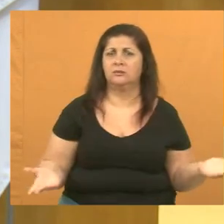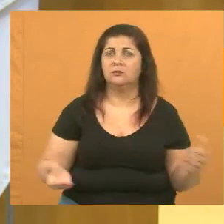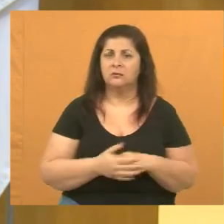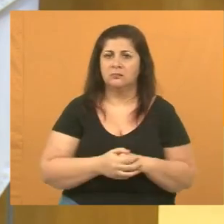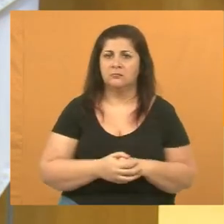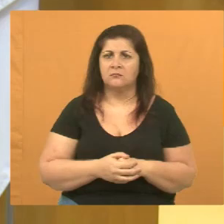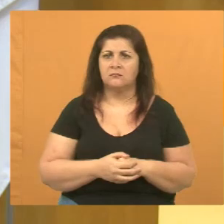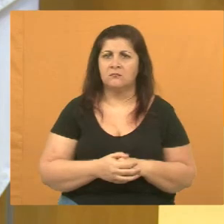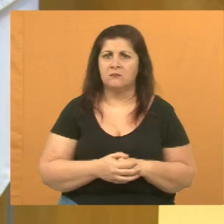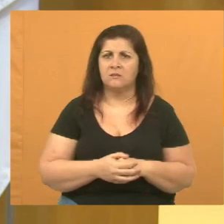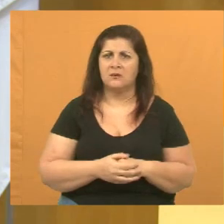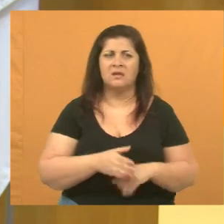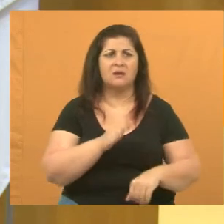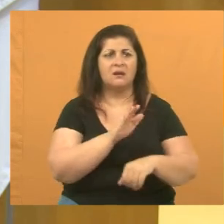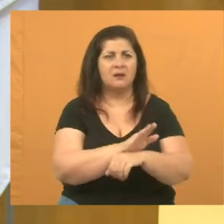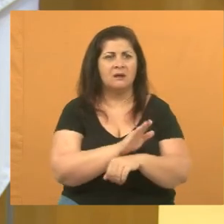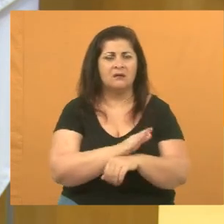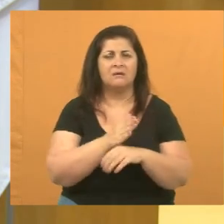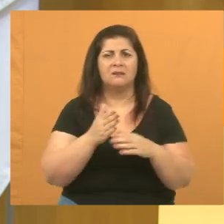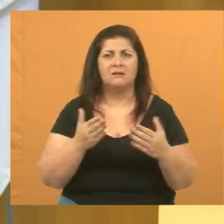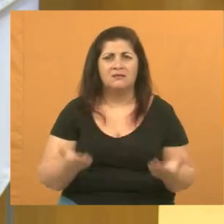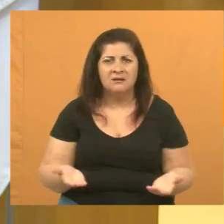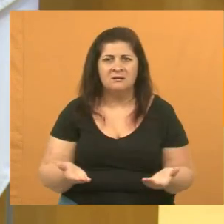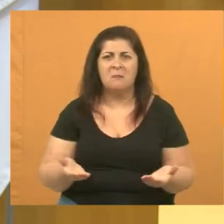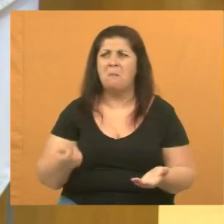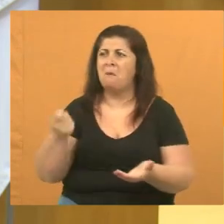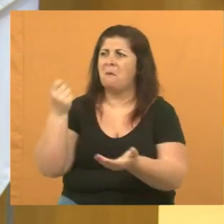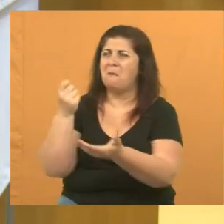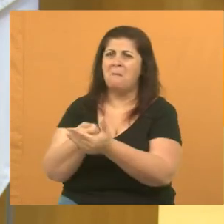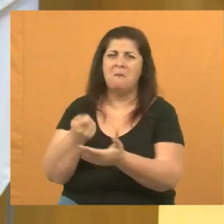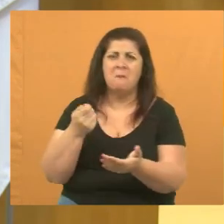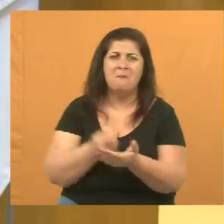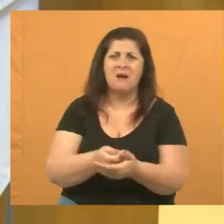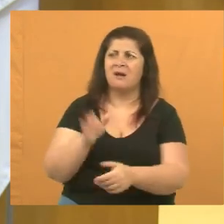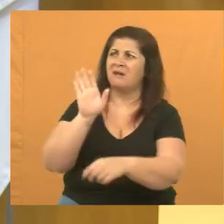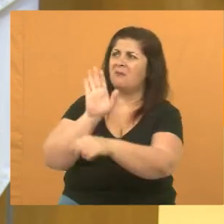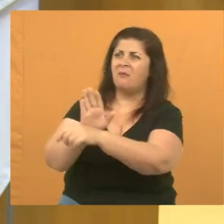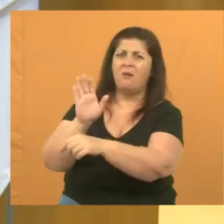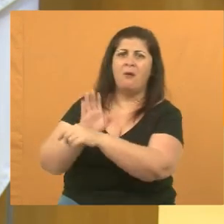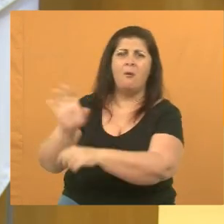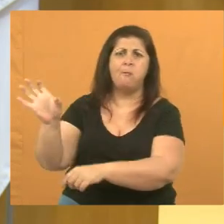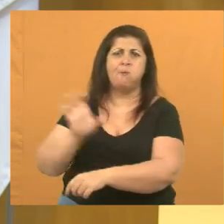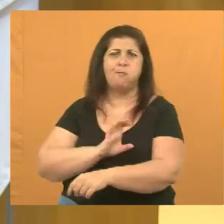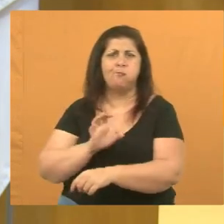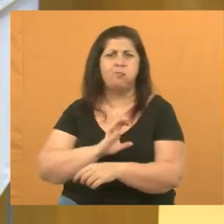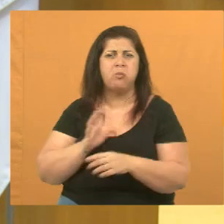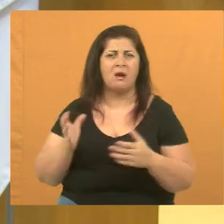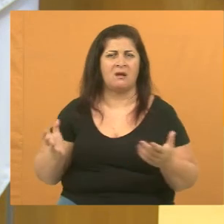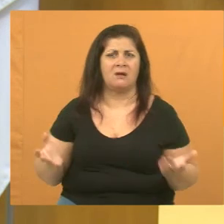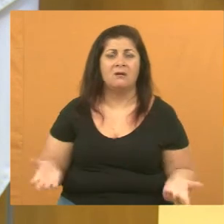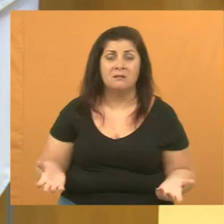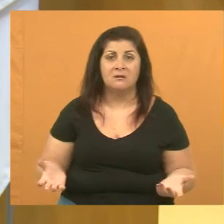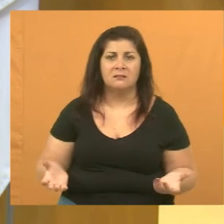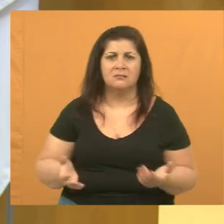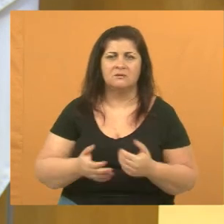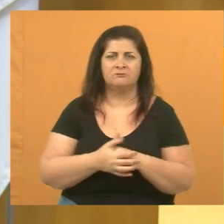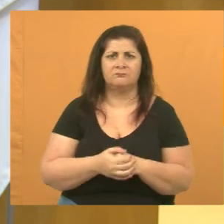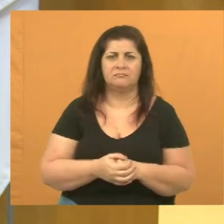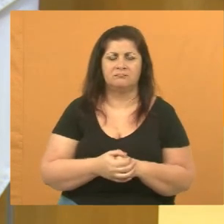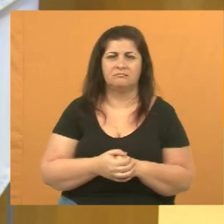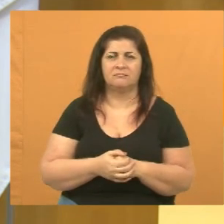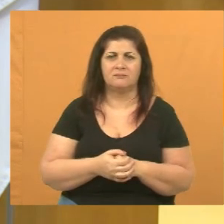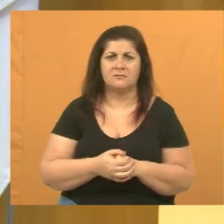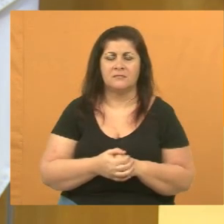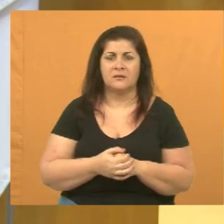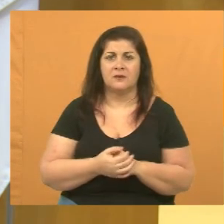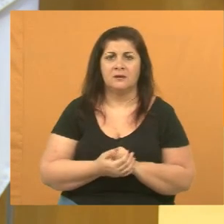que contribui para pagar muitas vezes o auxílio moradia daqueles que têm muito e que as pessoas estão ali fazendo a